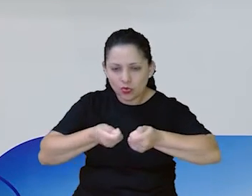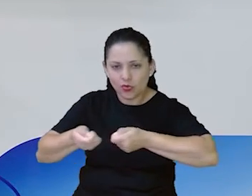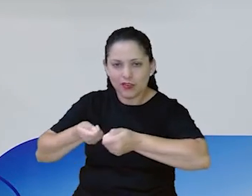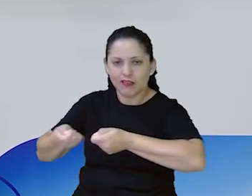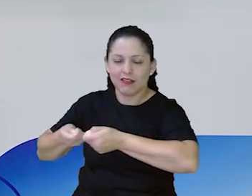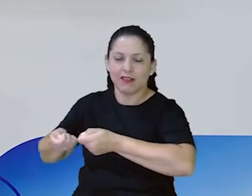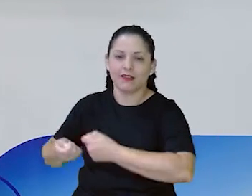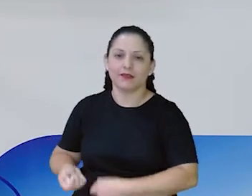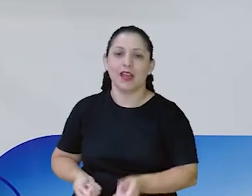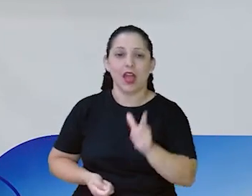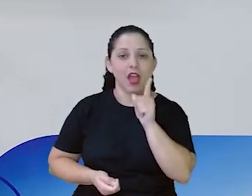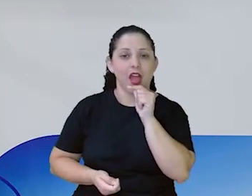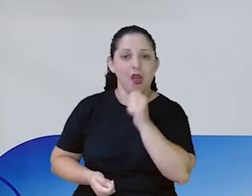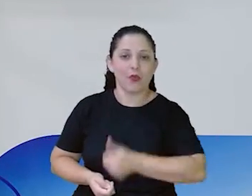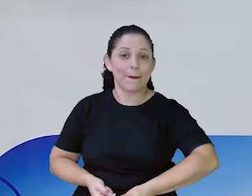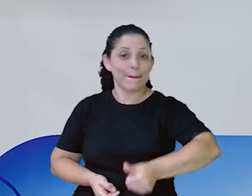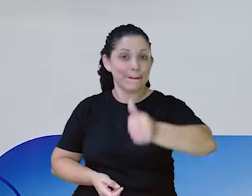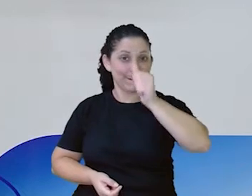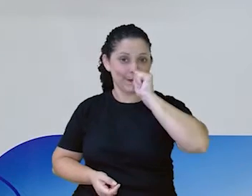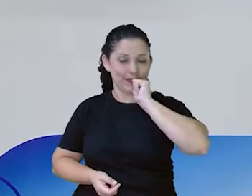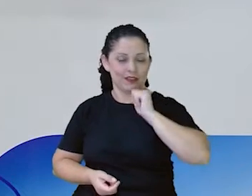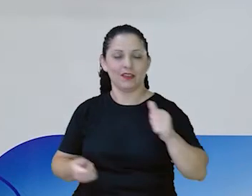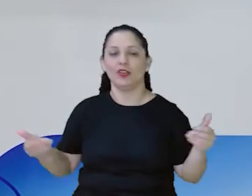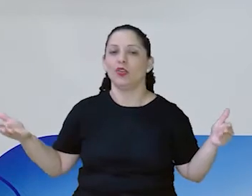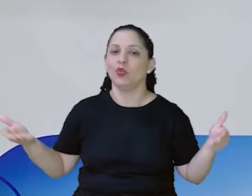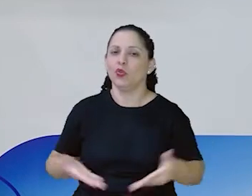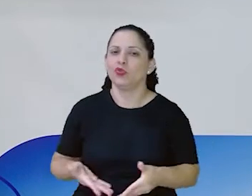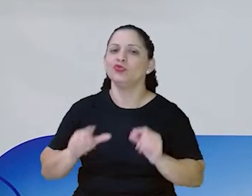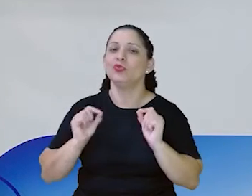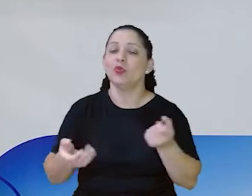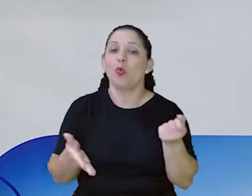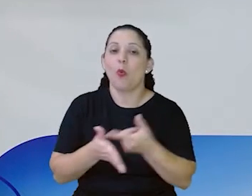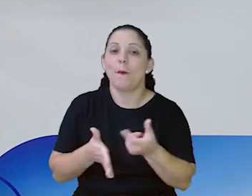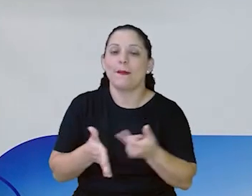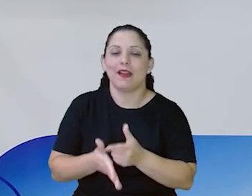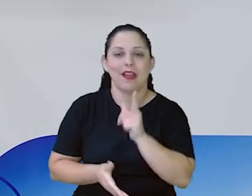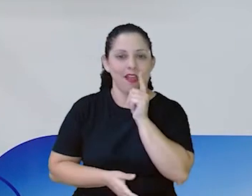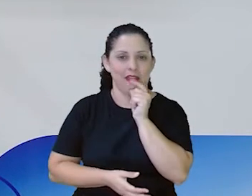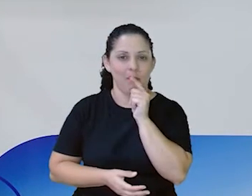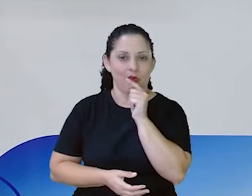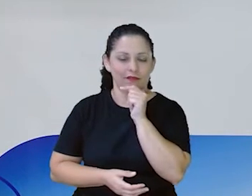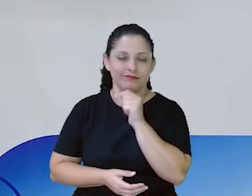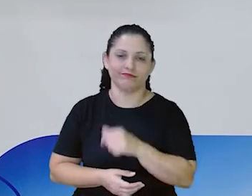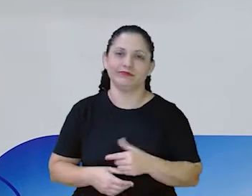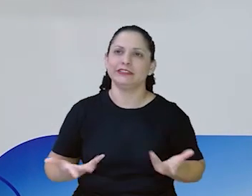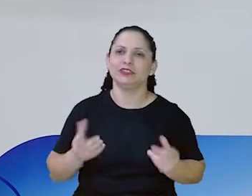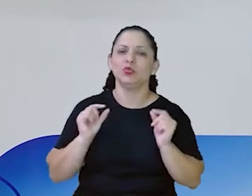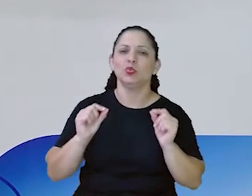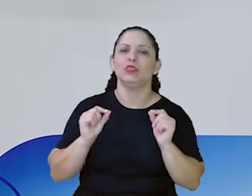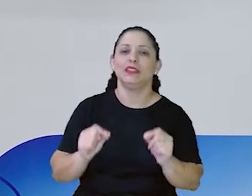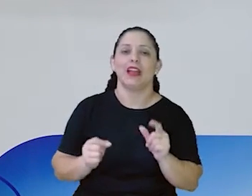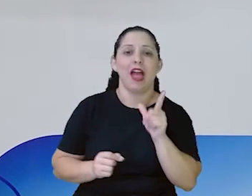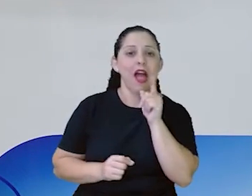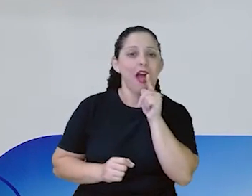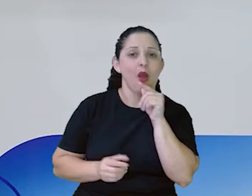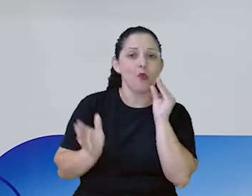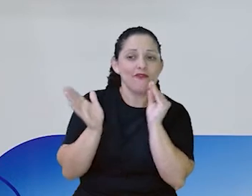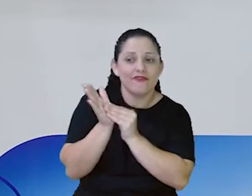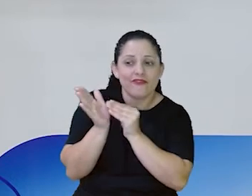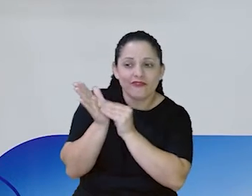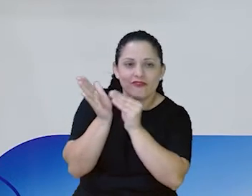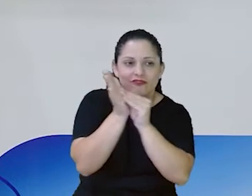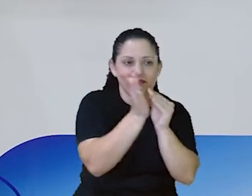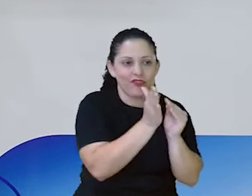Para beber, hoje em dia nós precisamos comprar botijões de água. Significa dizer que a água está escassa, a água para a